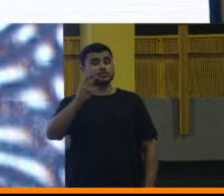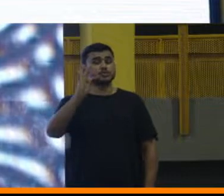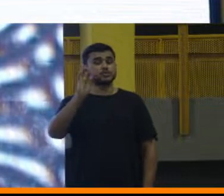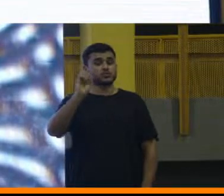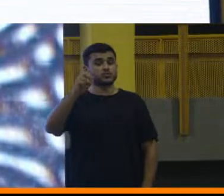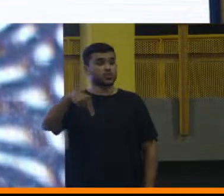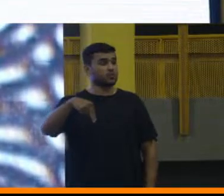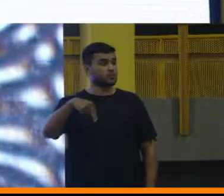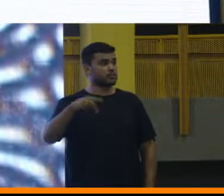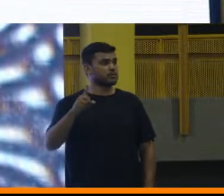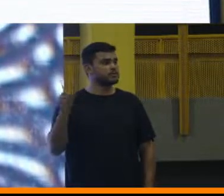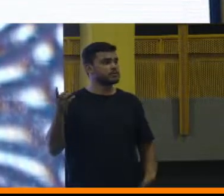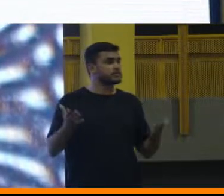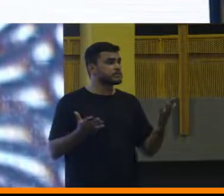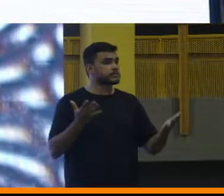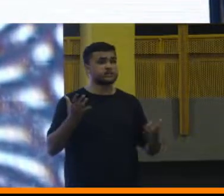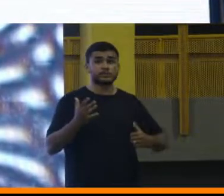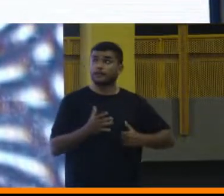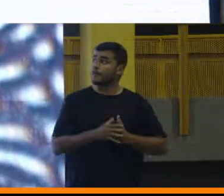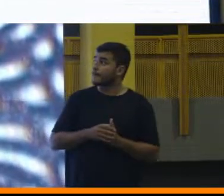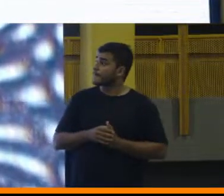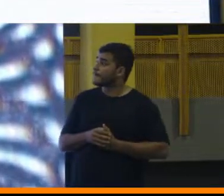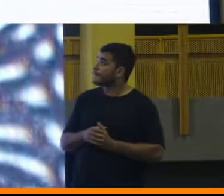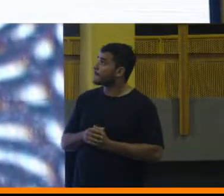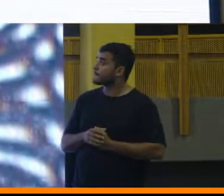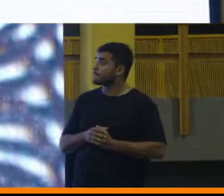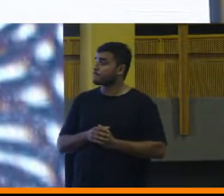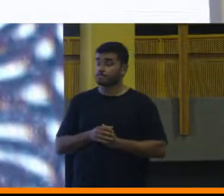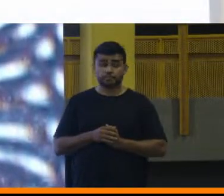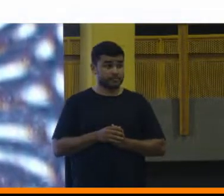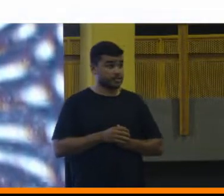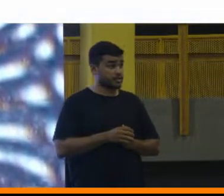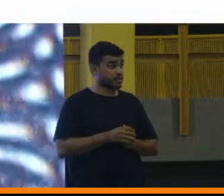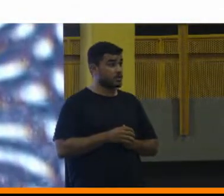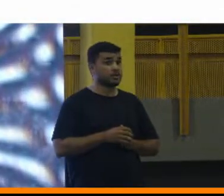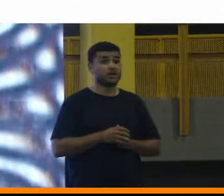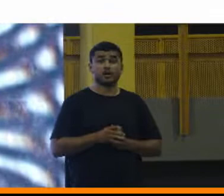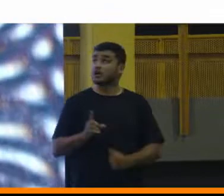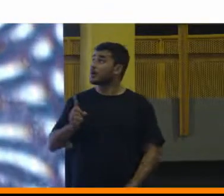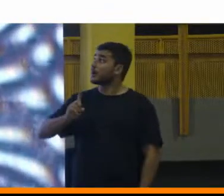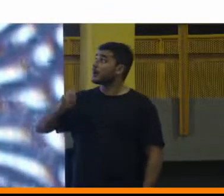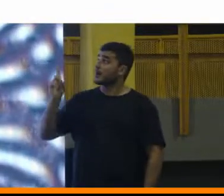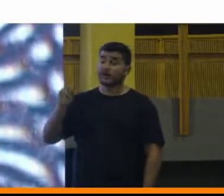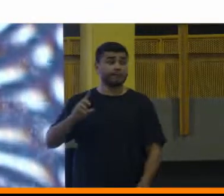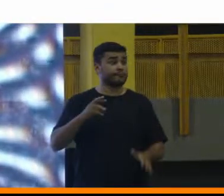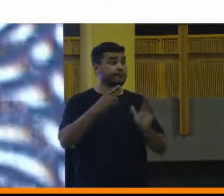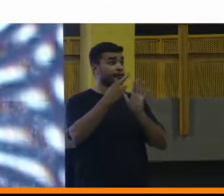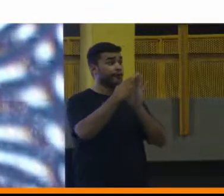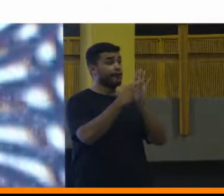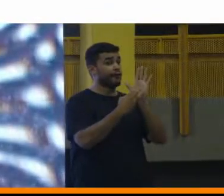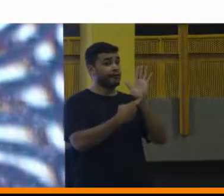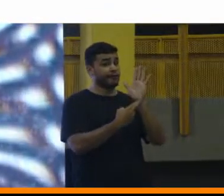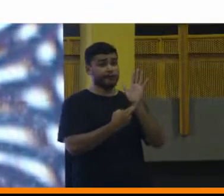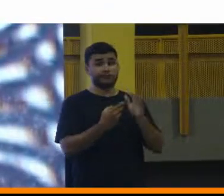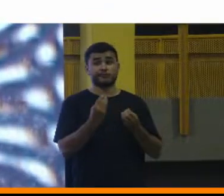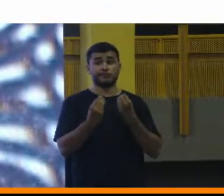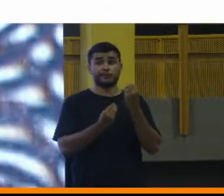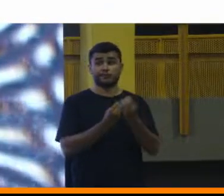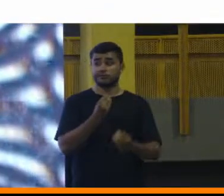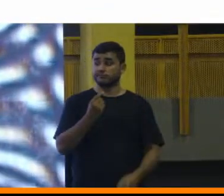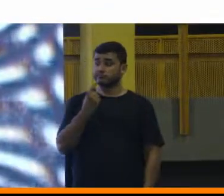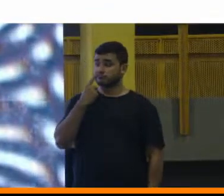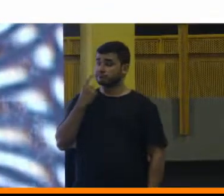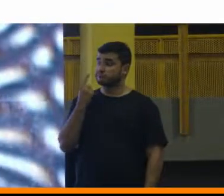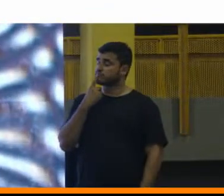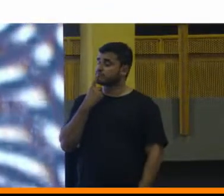O que a gente vai fazer com isso? Mas antes de eu falar uma coisa, você talvez esteja, não sei aqui, com seu coração